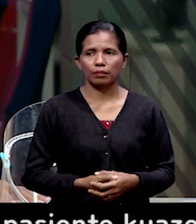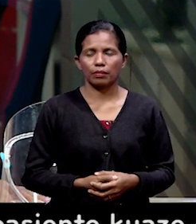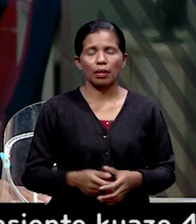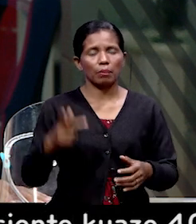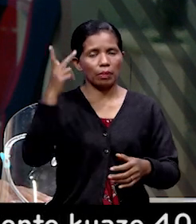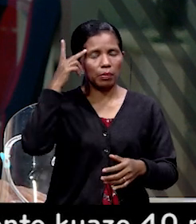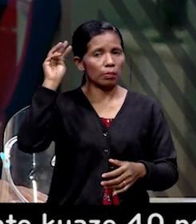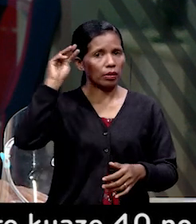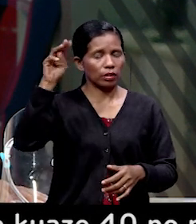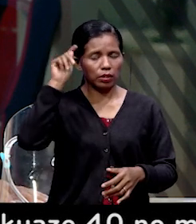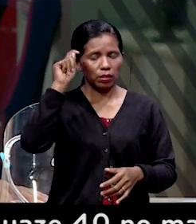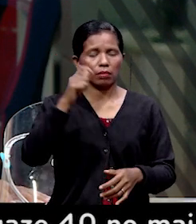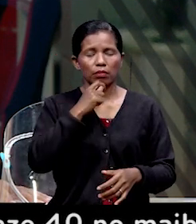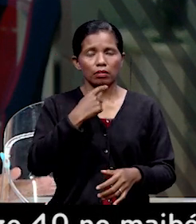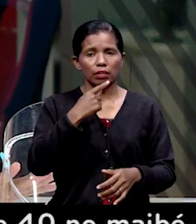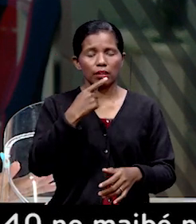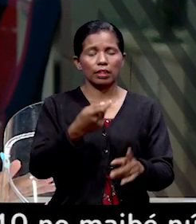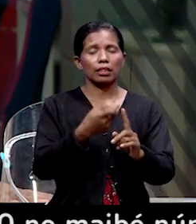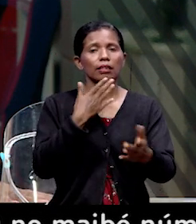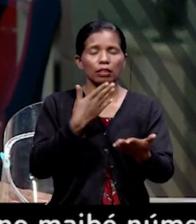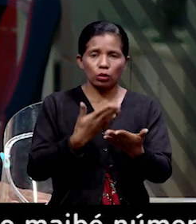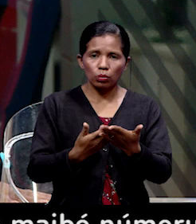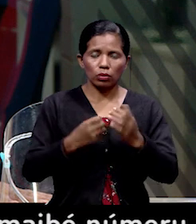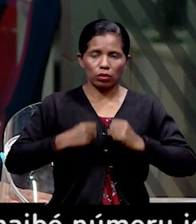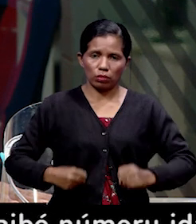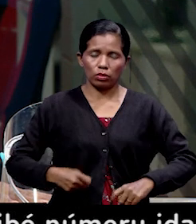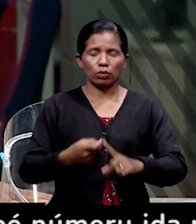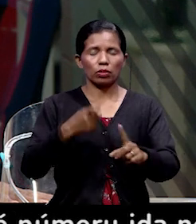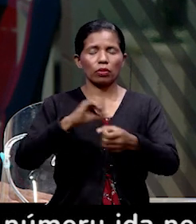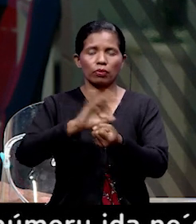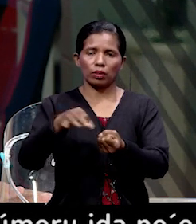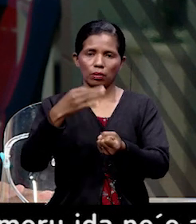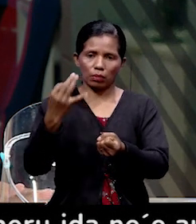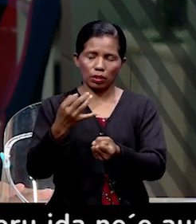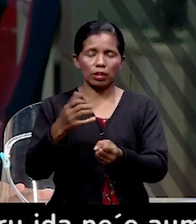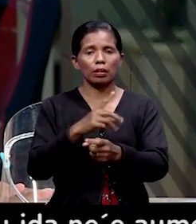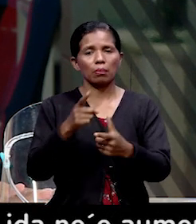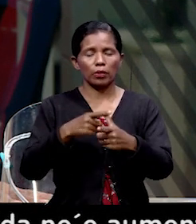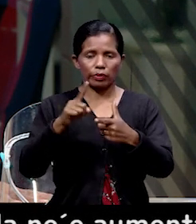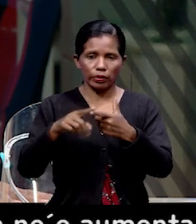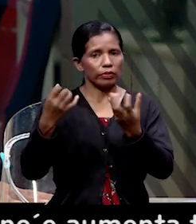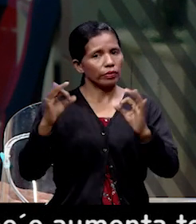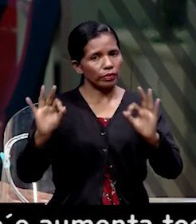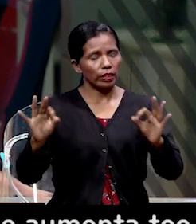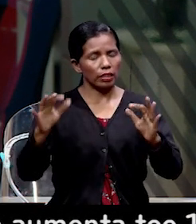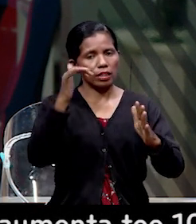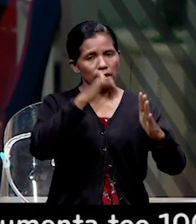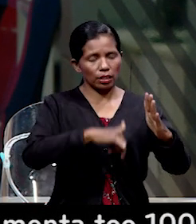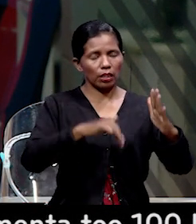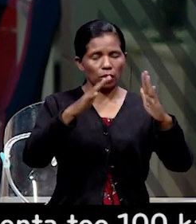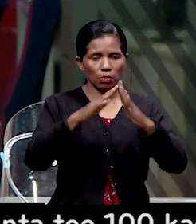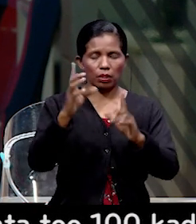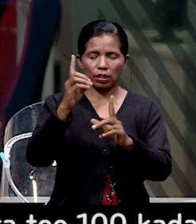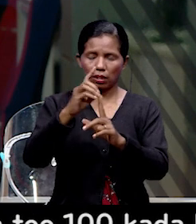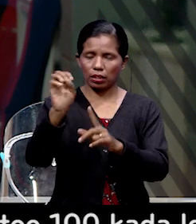Primeiro-ministro Tarumatanruak, recuperado do Covid-19, foi cumprir auto-isolamento durante Loron Sanulo Resinhado. Turmeta